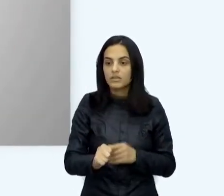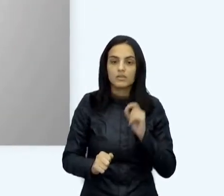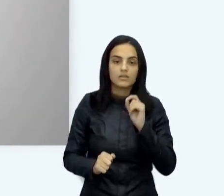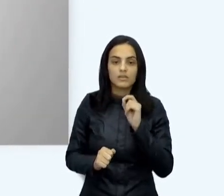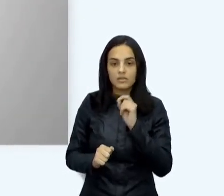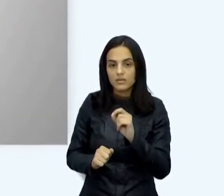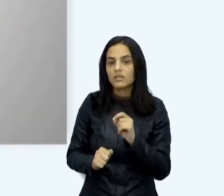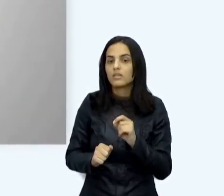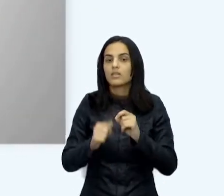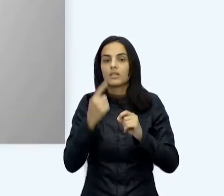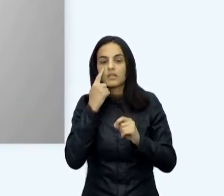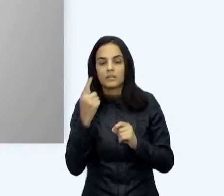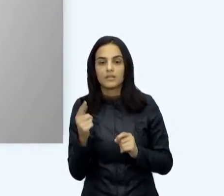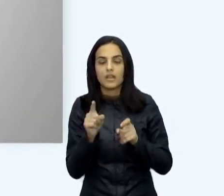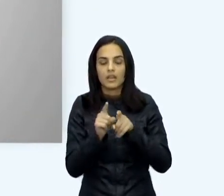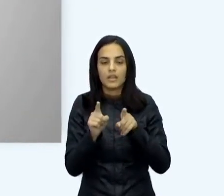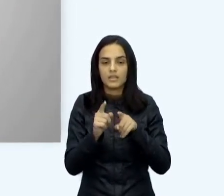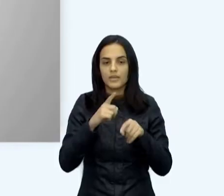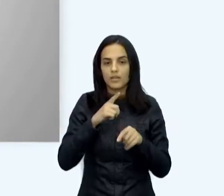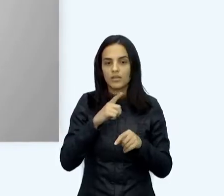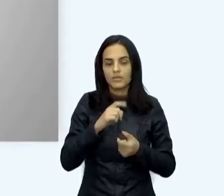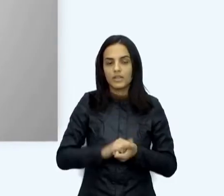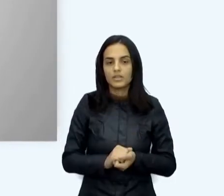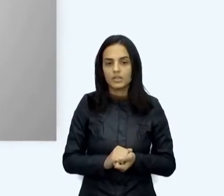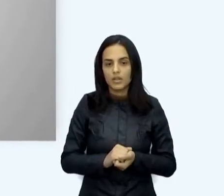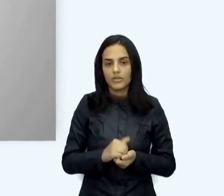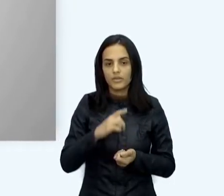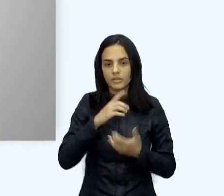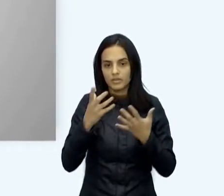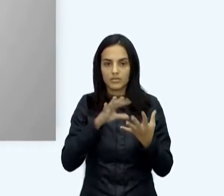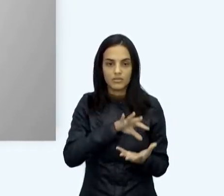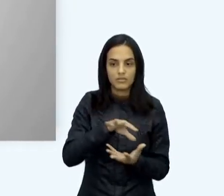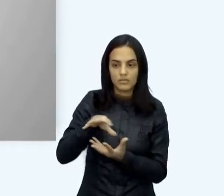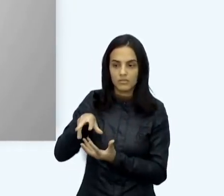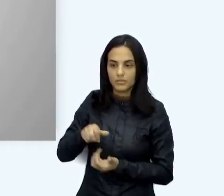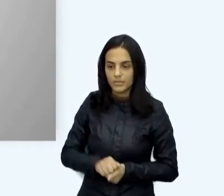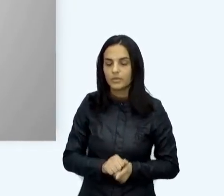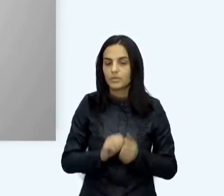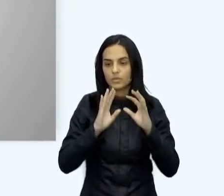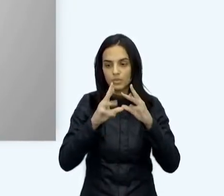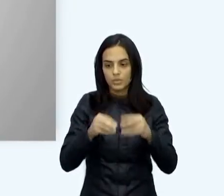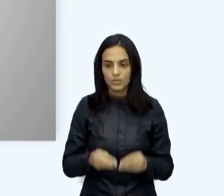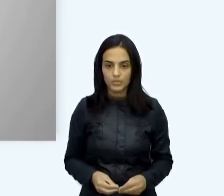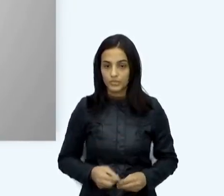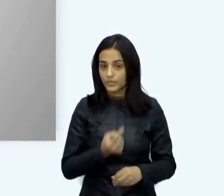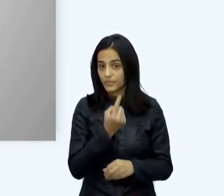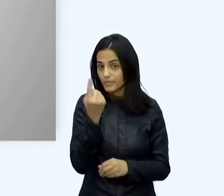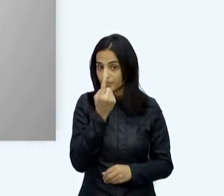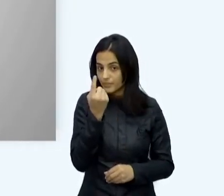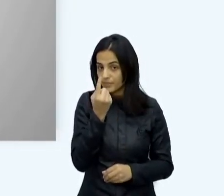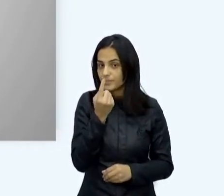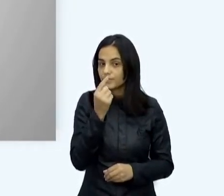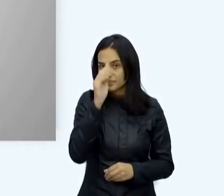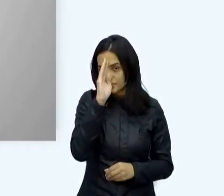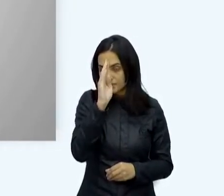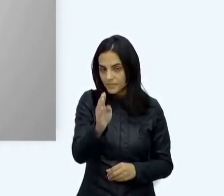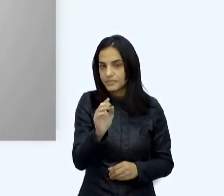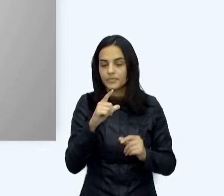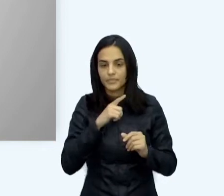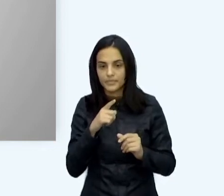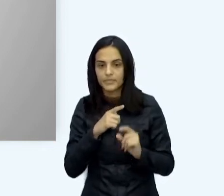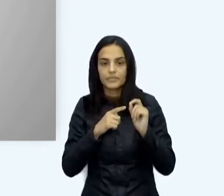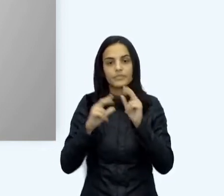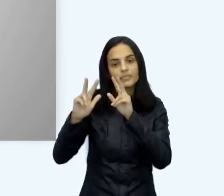valor ecológico, econômico e social para toda a humanidade. Um dos requisitos para se obter esse